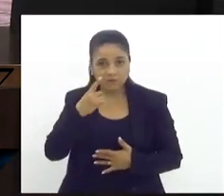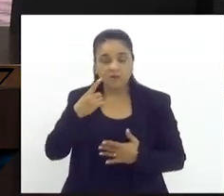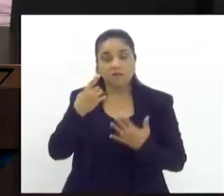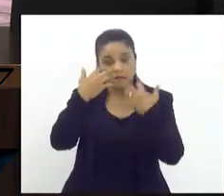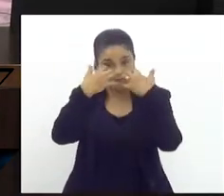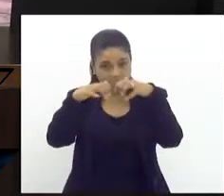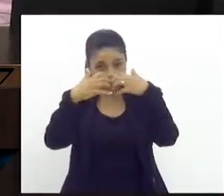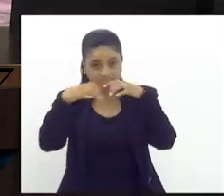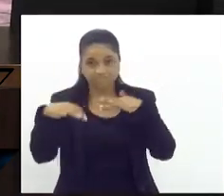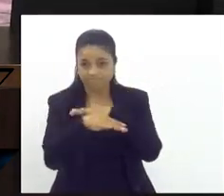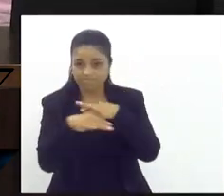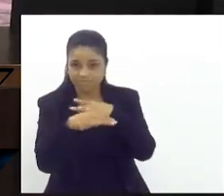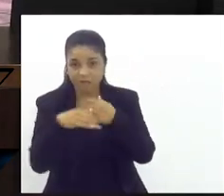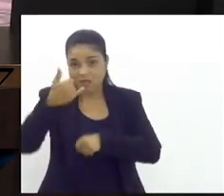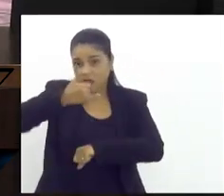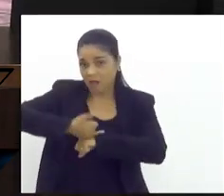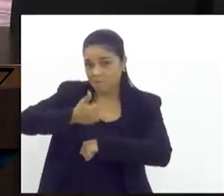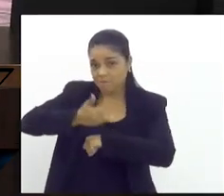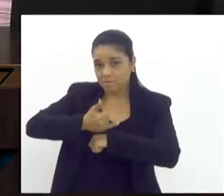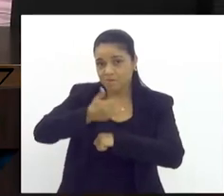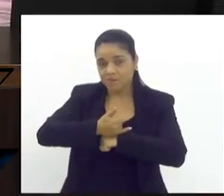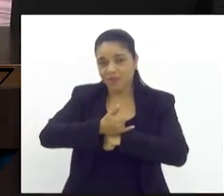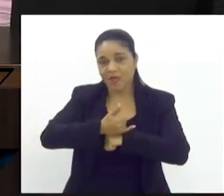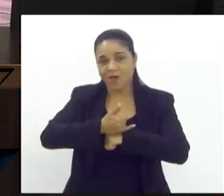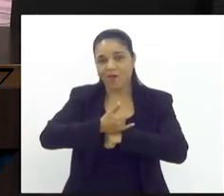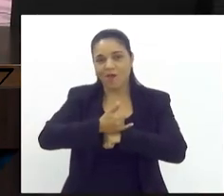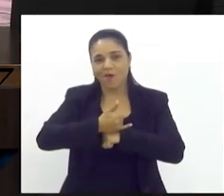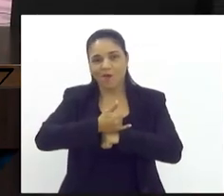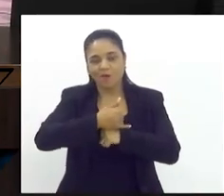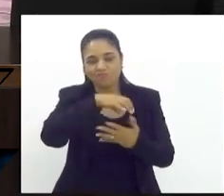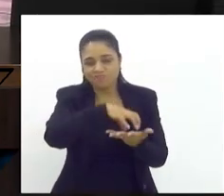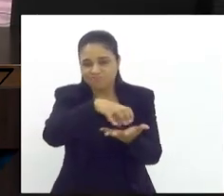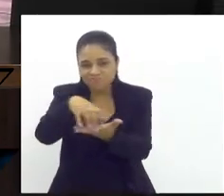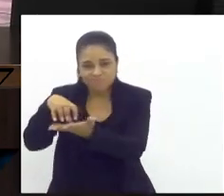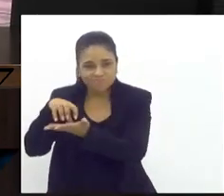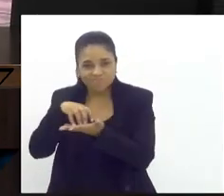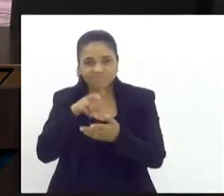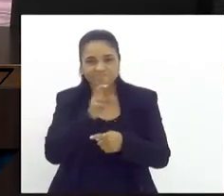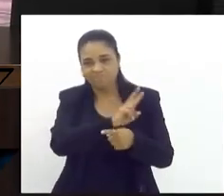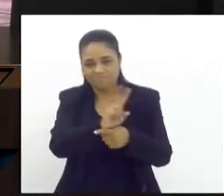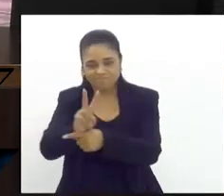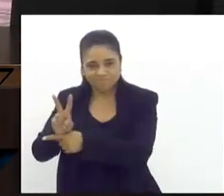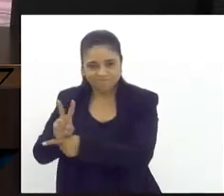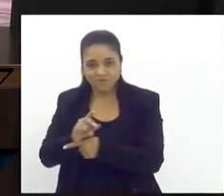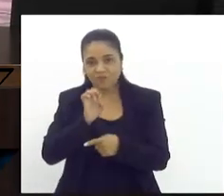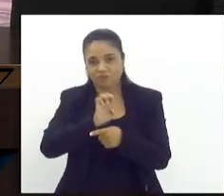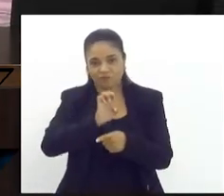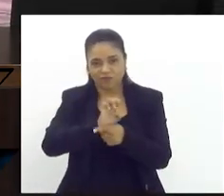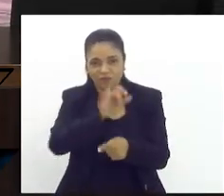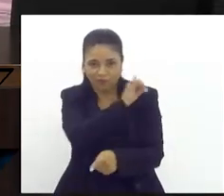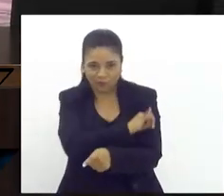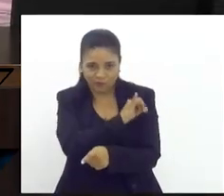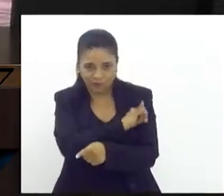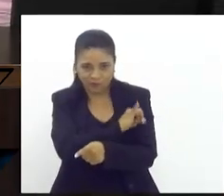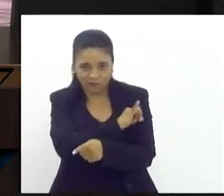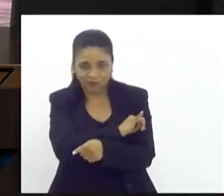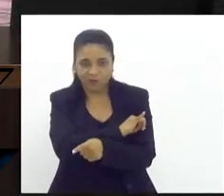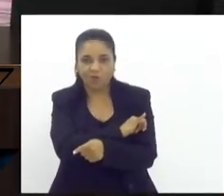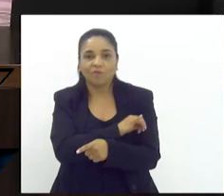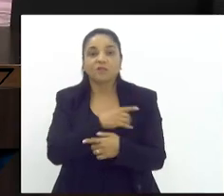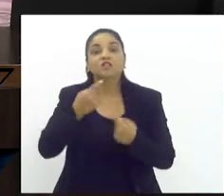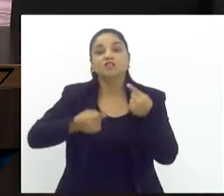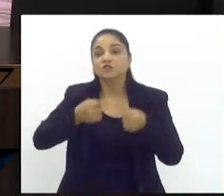Petrópolis como a capital Estadual das unidades de conservação do Estado do Rio de Janeiro em